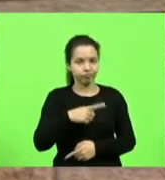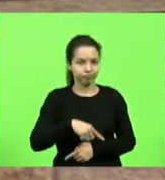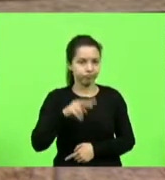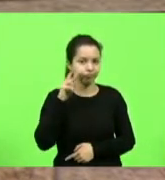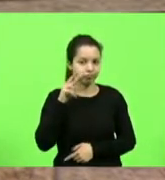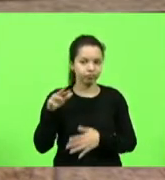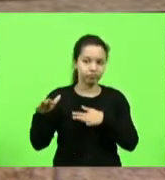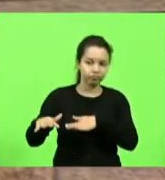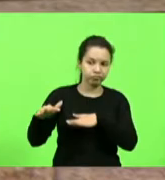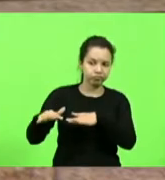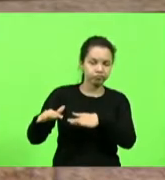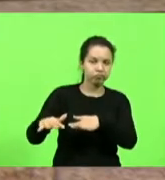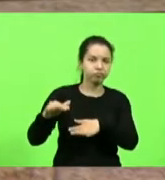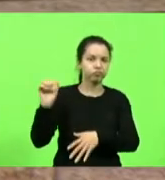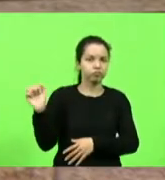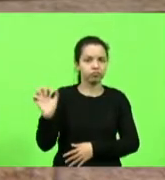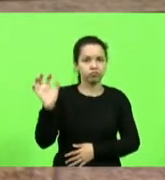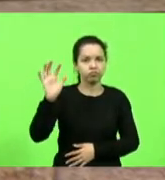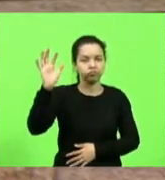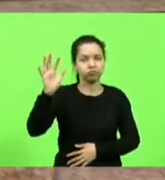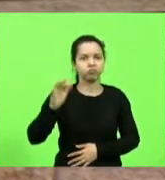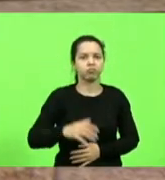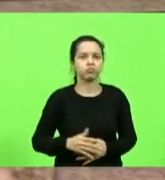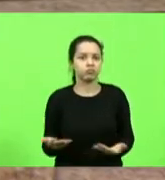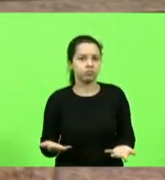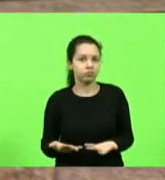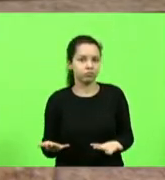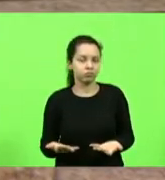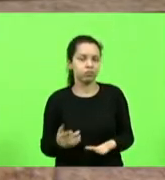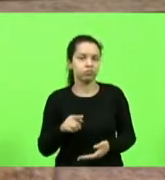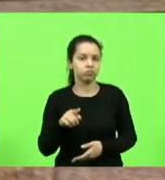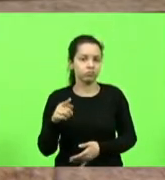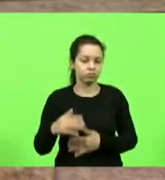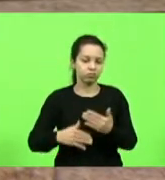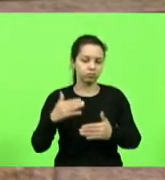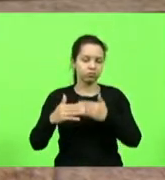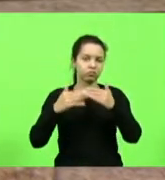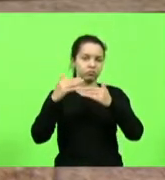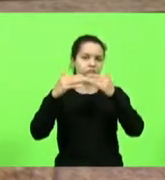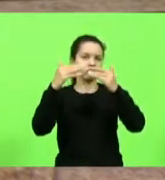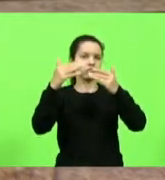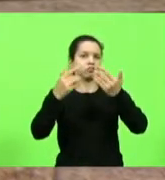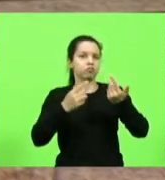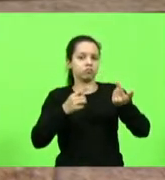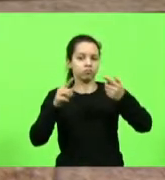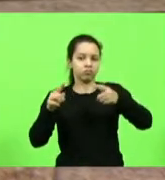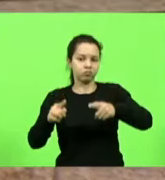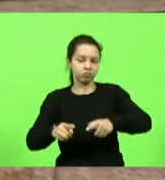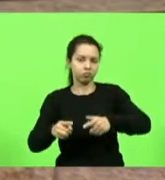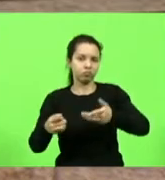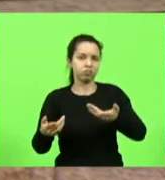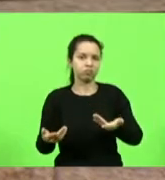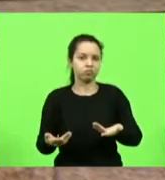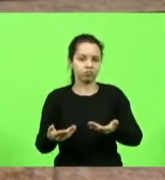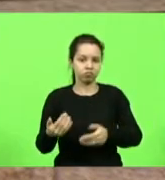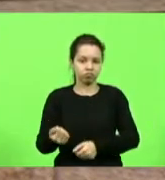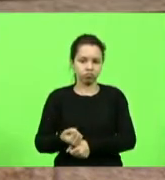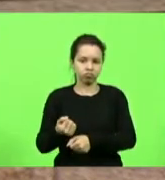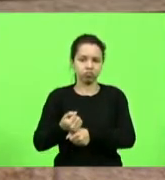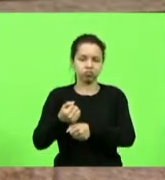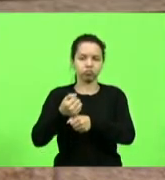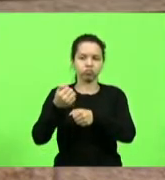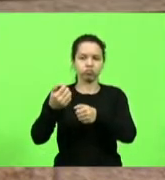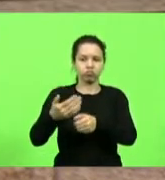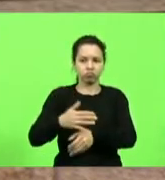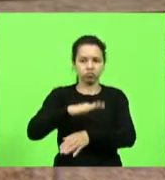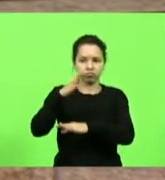mobilizações tão caras, né? Poucos agora estão ali avançando contra a Serra do Corvo Branco, isso é caro. E o gerador de